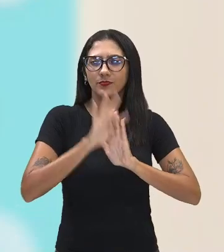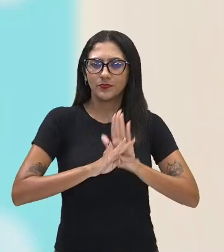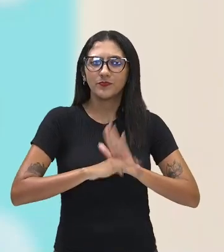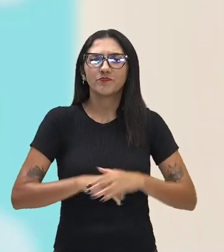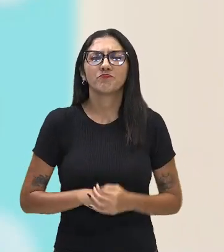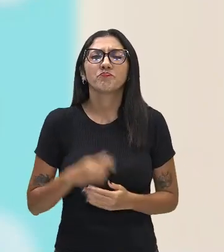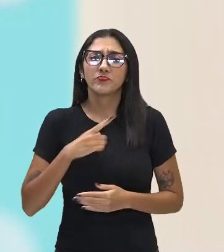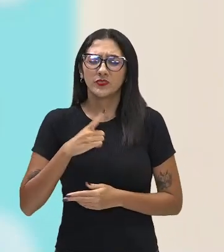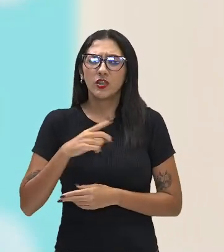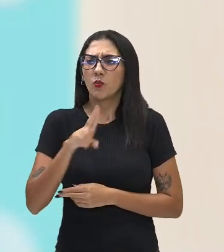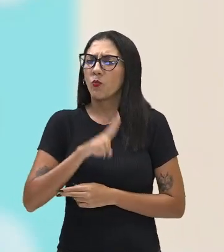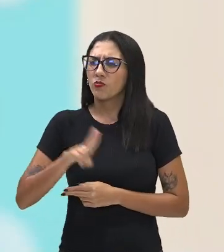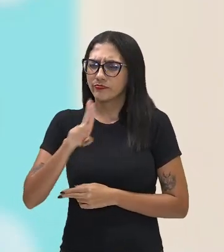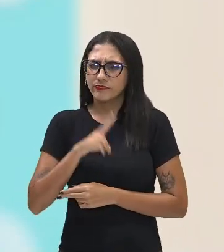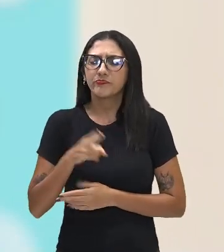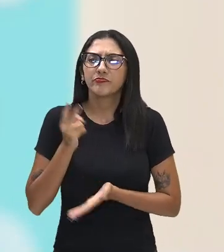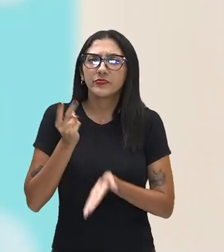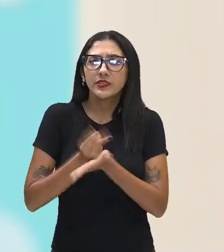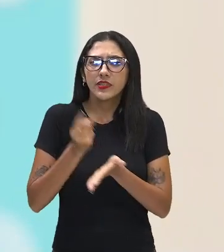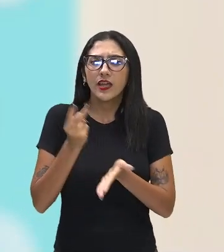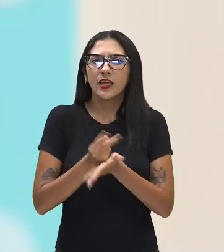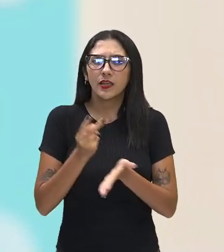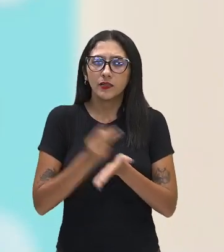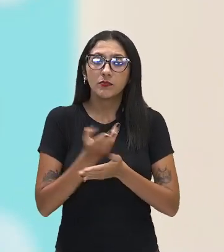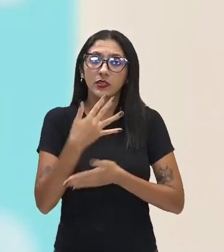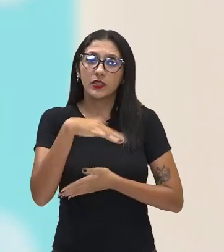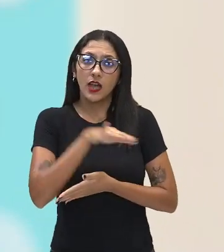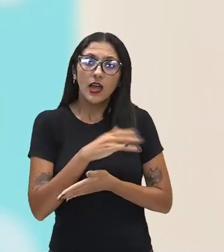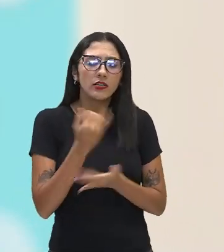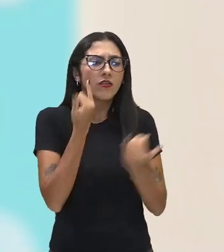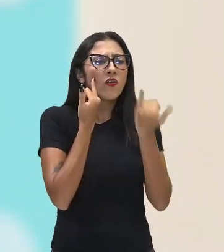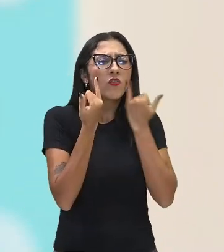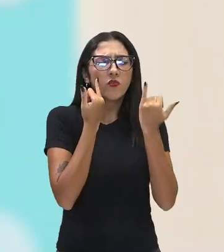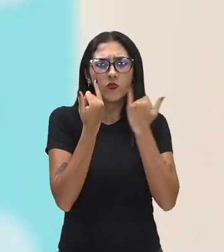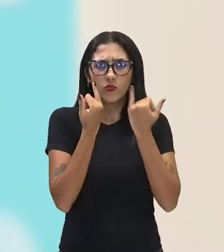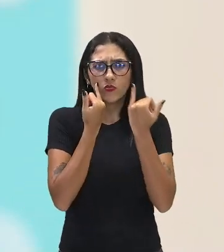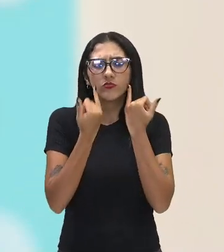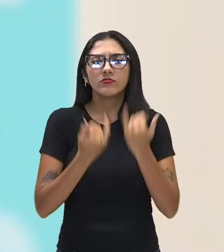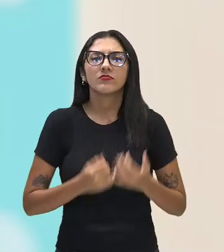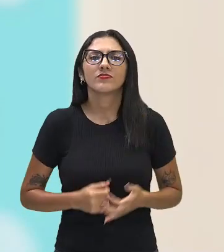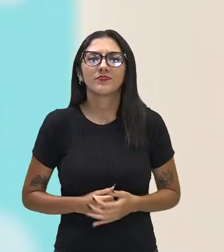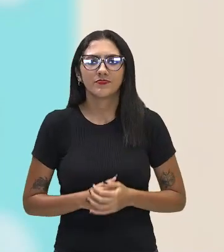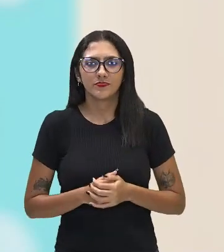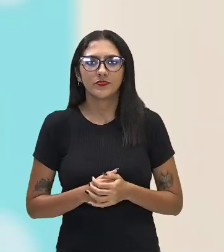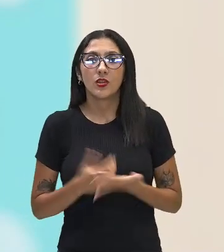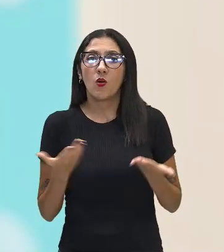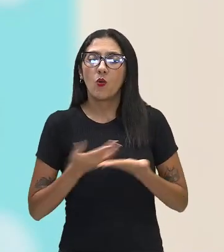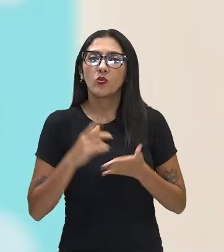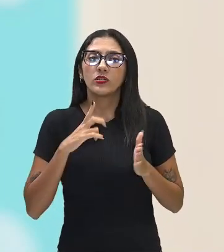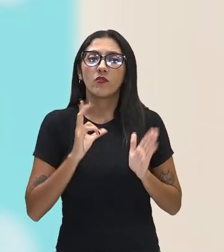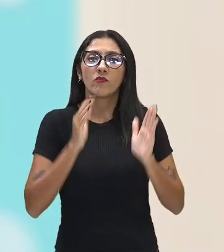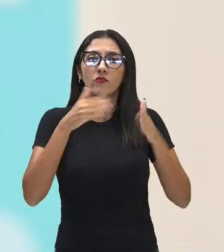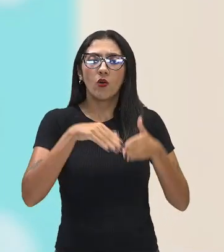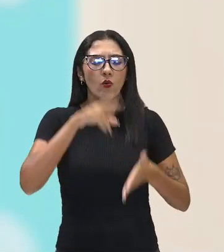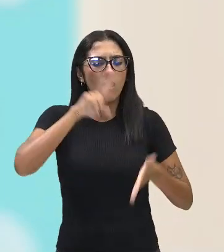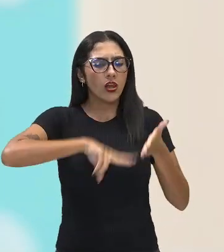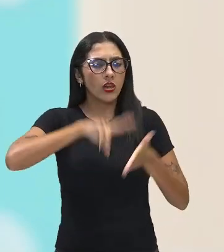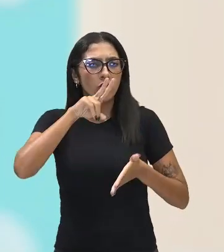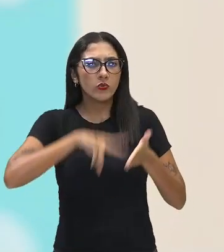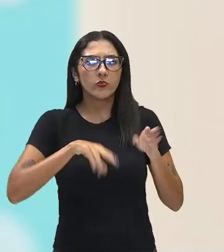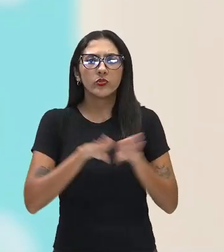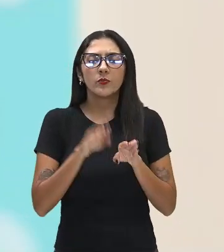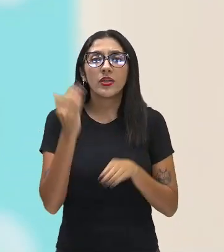muito utilizados no jornalismo. Então, a gente vai trabalhar com leitura, compreensão